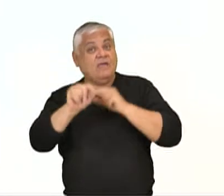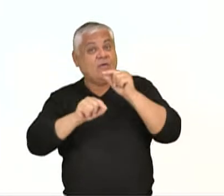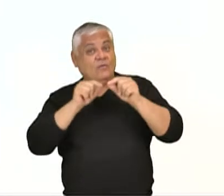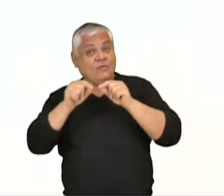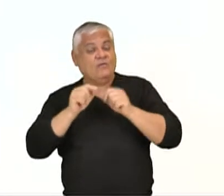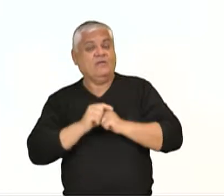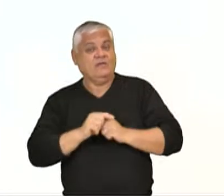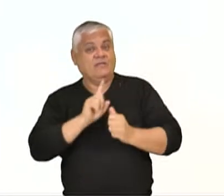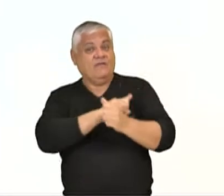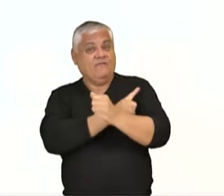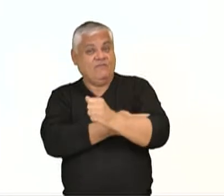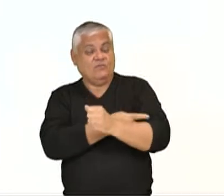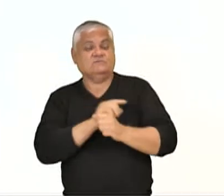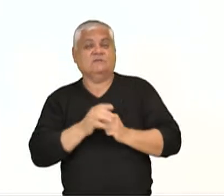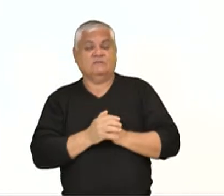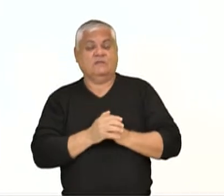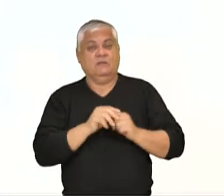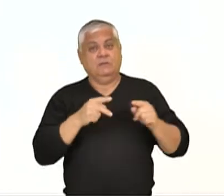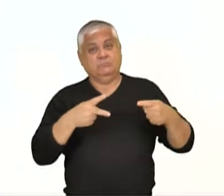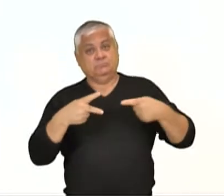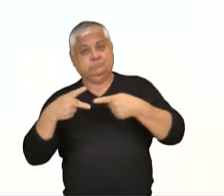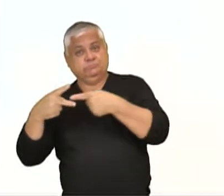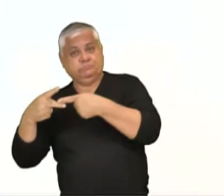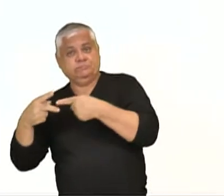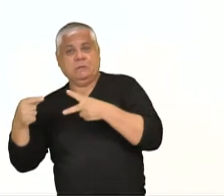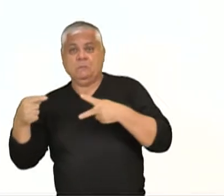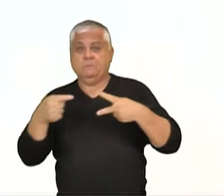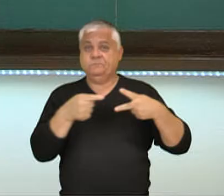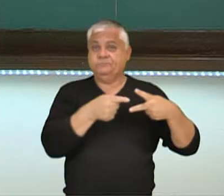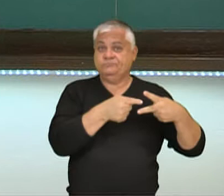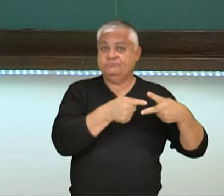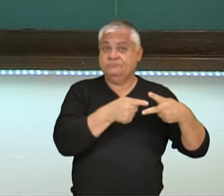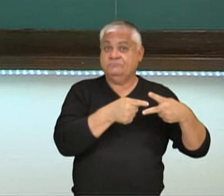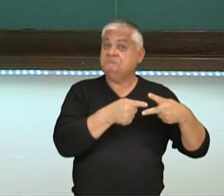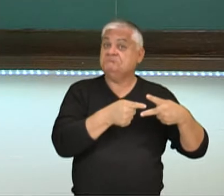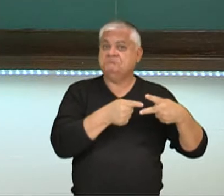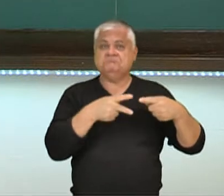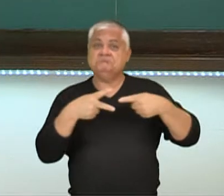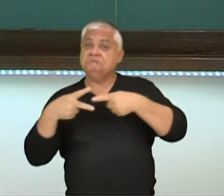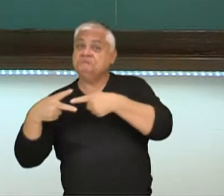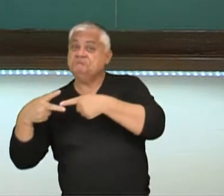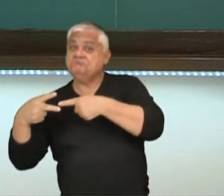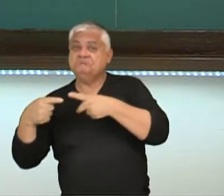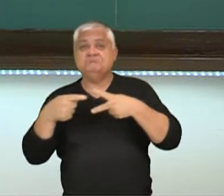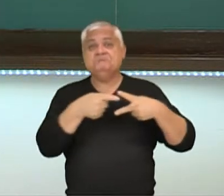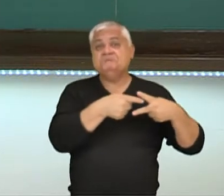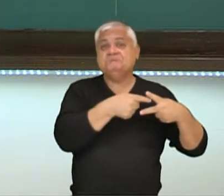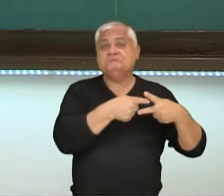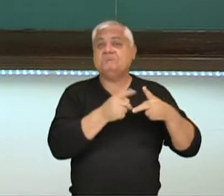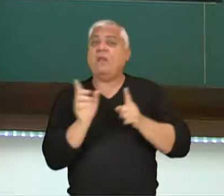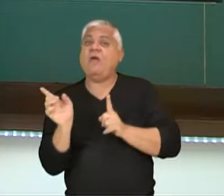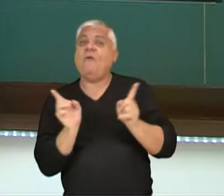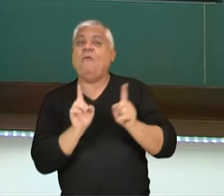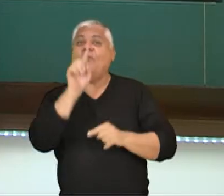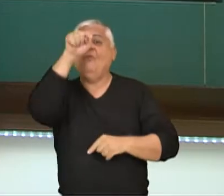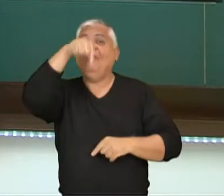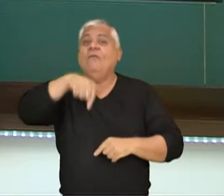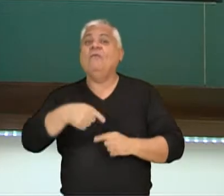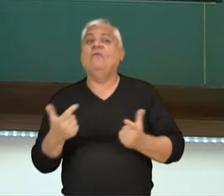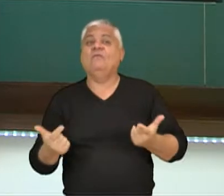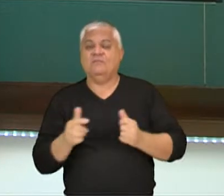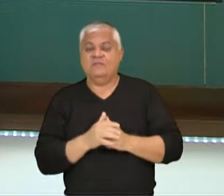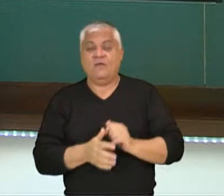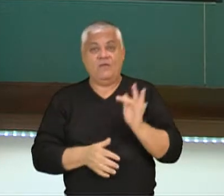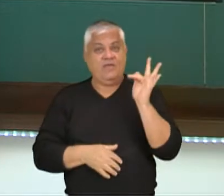força resultante, que é o resultado que essas forças fazem neste corpo. Então é bem comum você, no lugar de F,